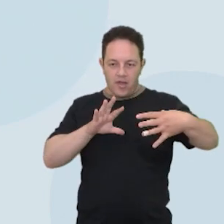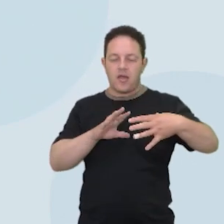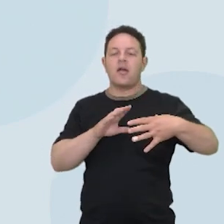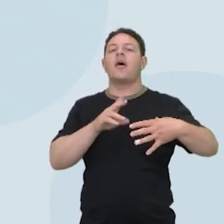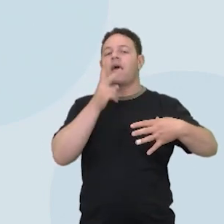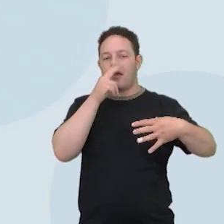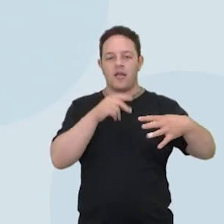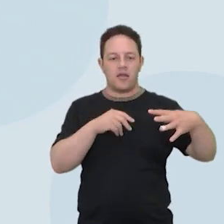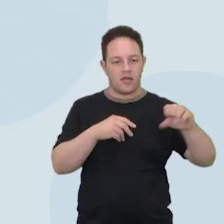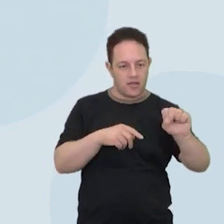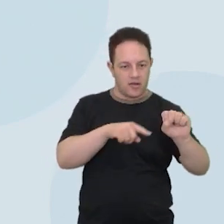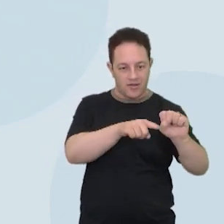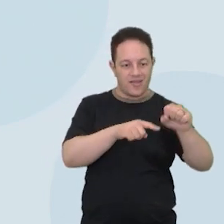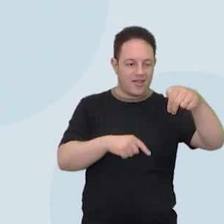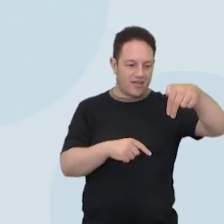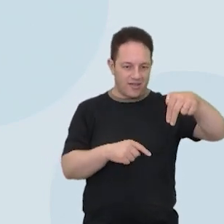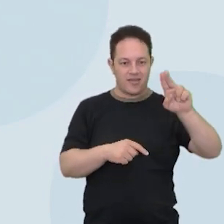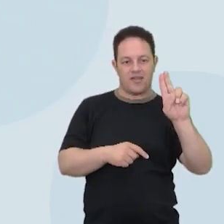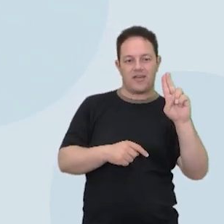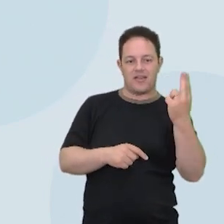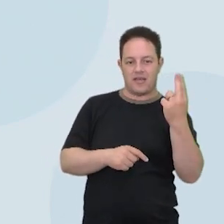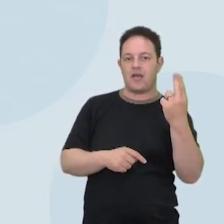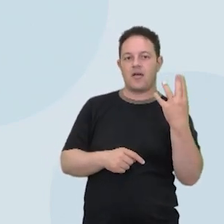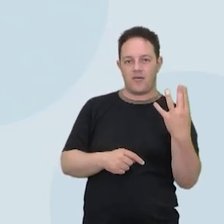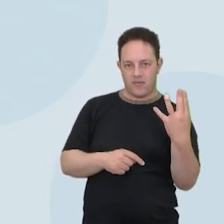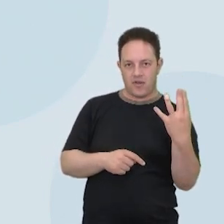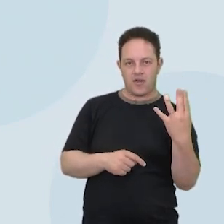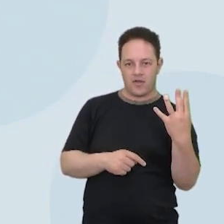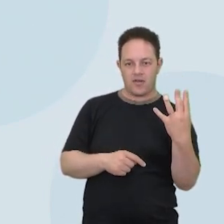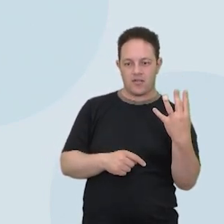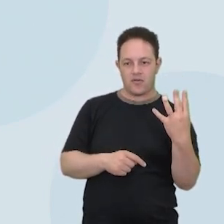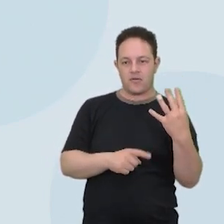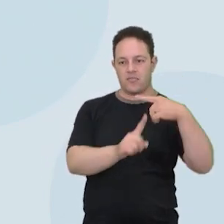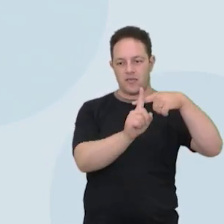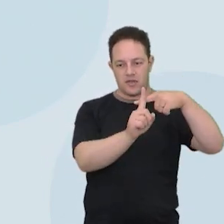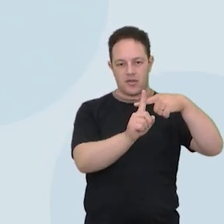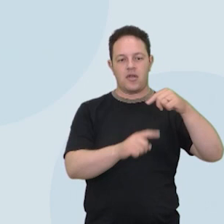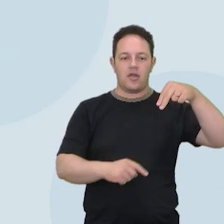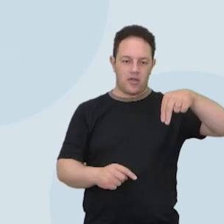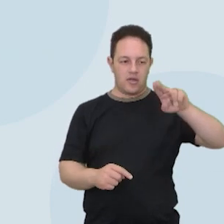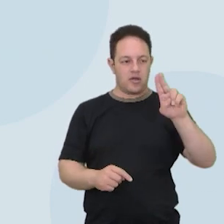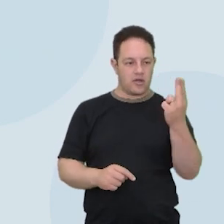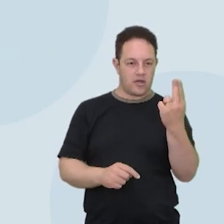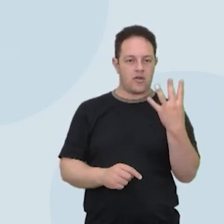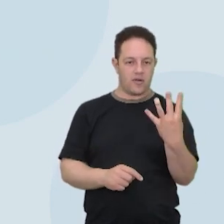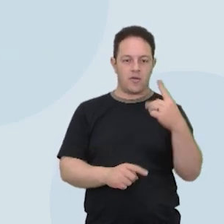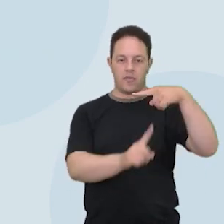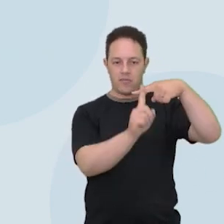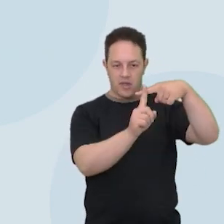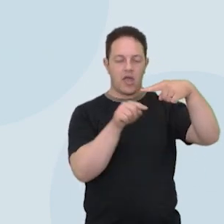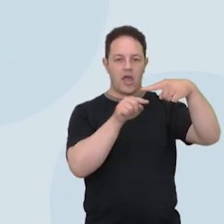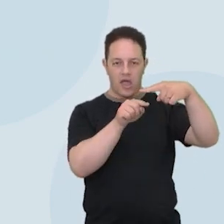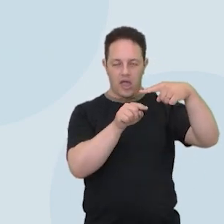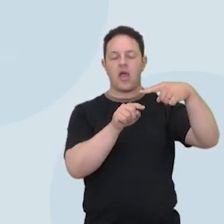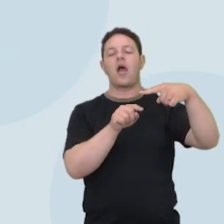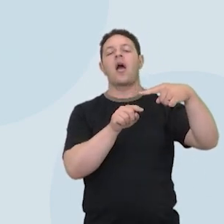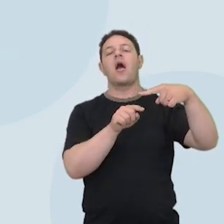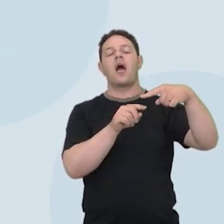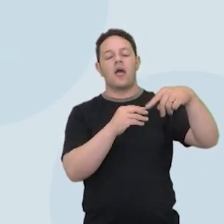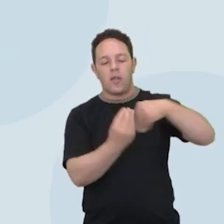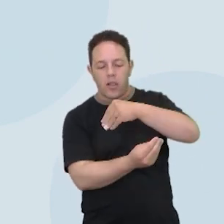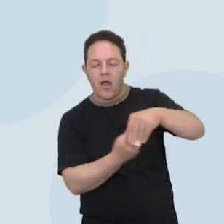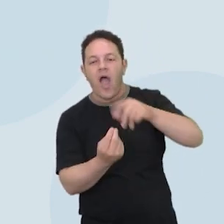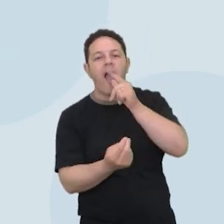o cátion amônio, que vocês estão vendo aqui, o NH4+, tá certo? Ele reage com a água,